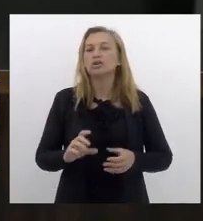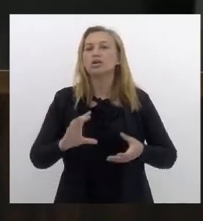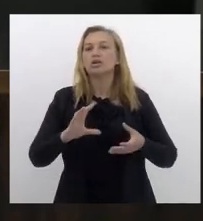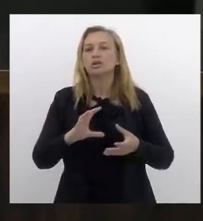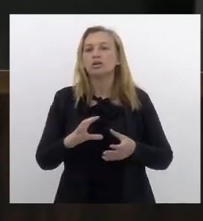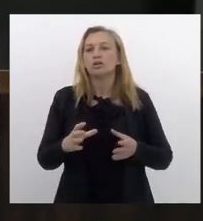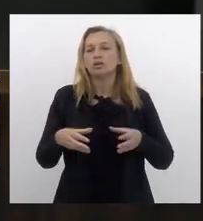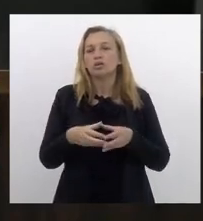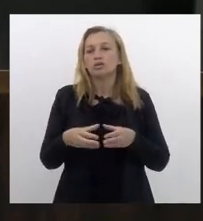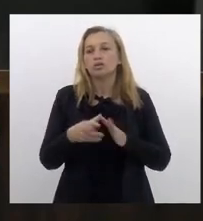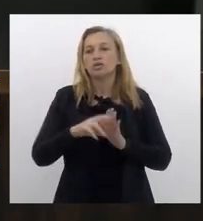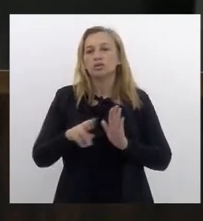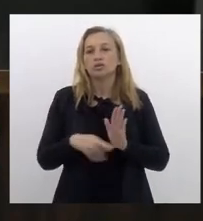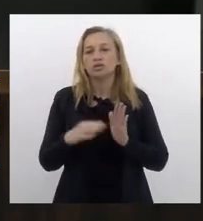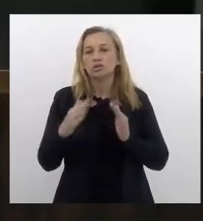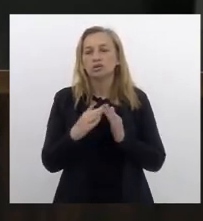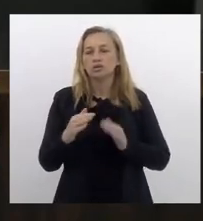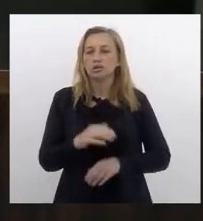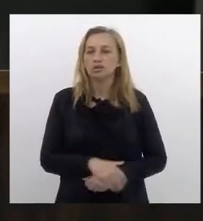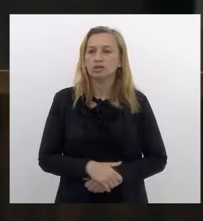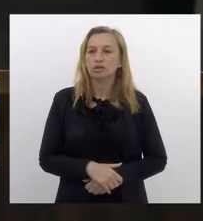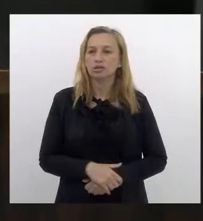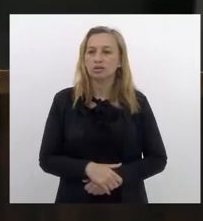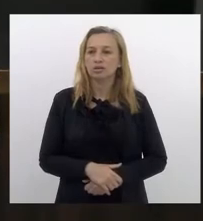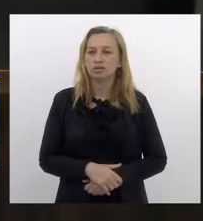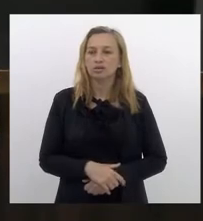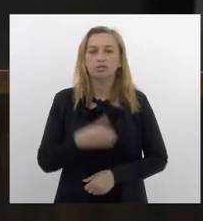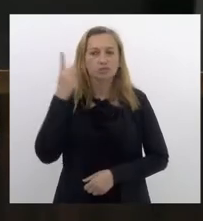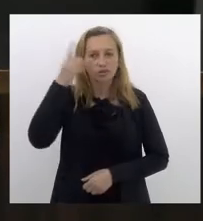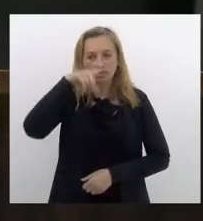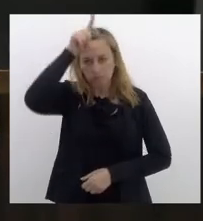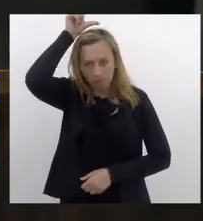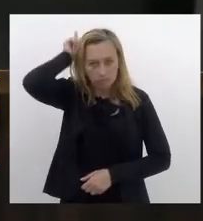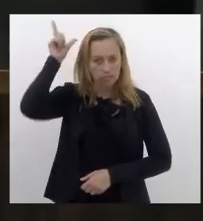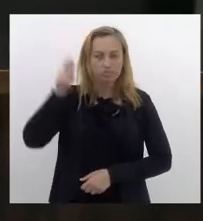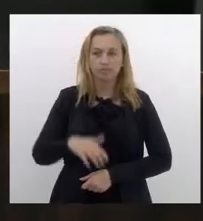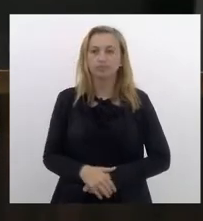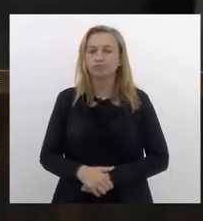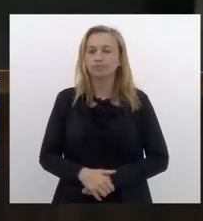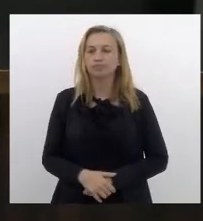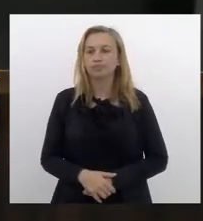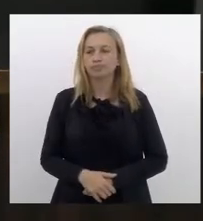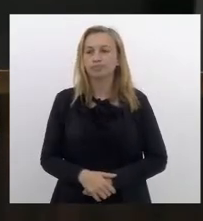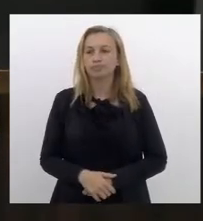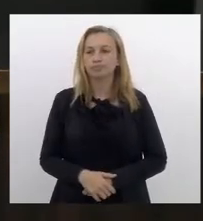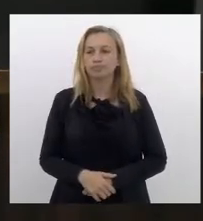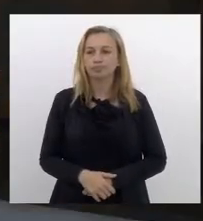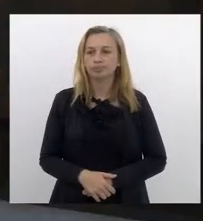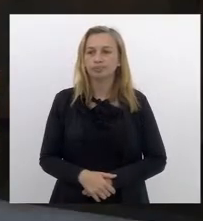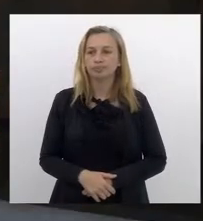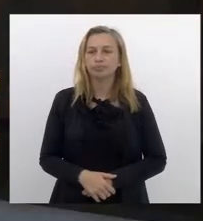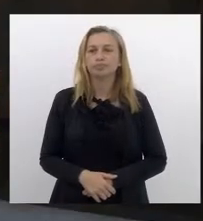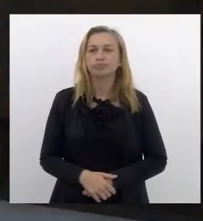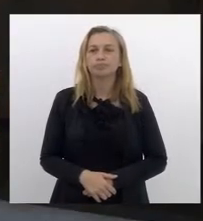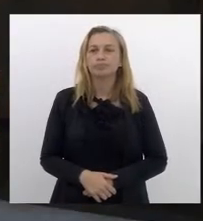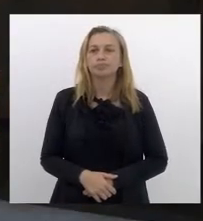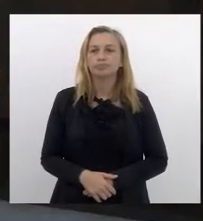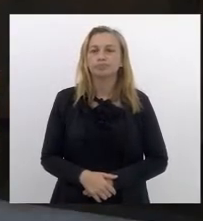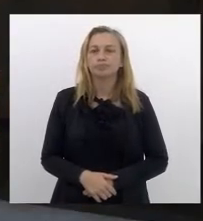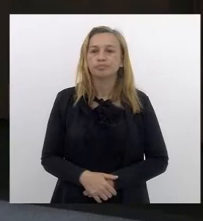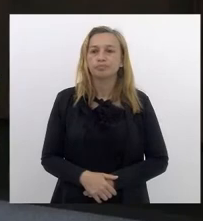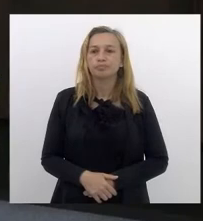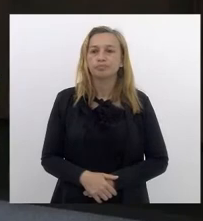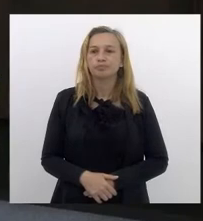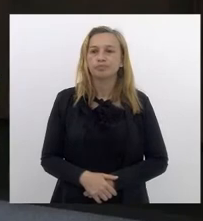Comissão de Normas Internas e Proporções Externas, para emitir parecer, deputado Luiz Paulo. Designo deputado Luiz Paulo.